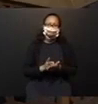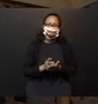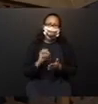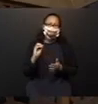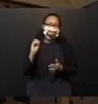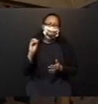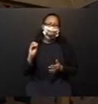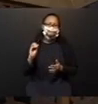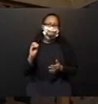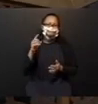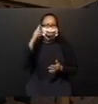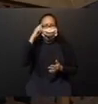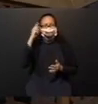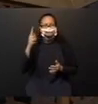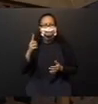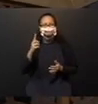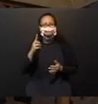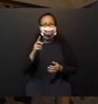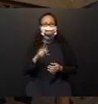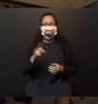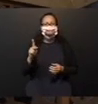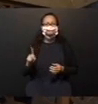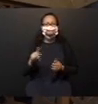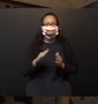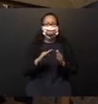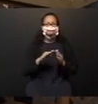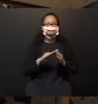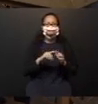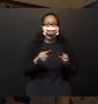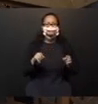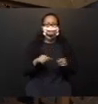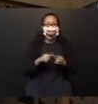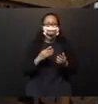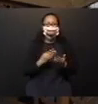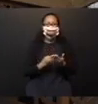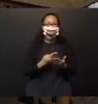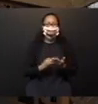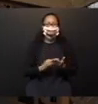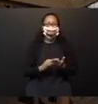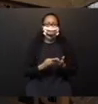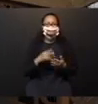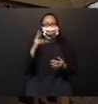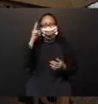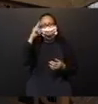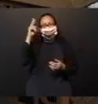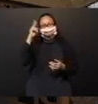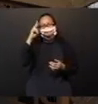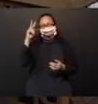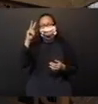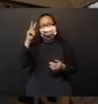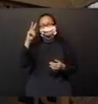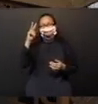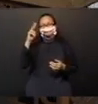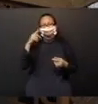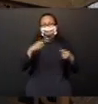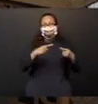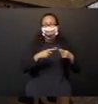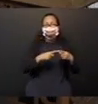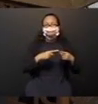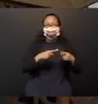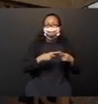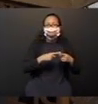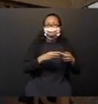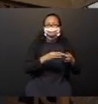com o seu professor de sala de aula. Lembrando, mais uma vez, vejam os combinados dos